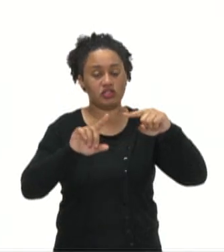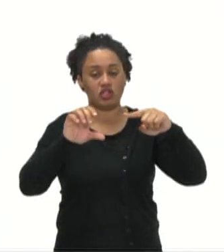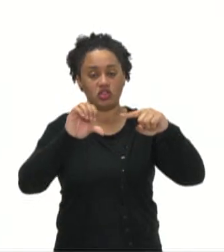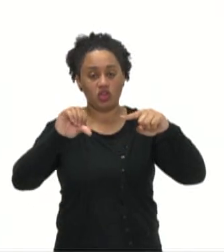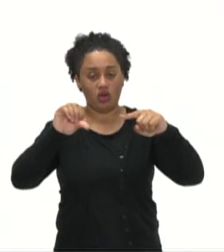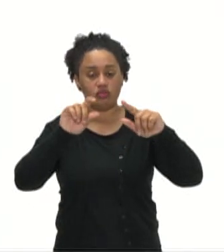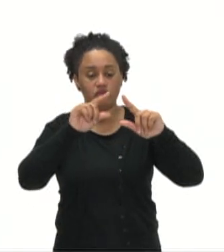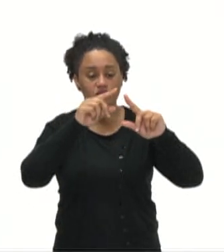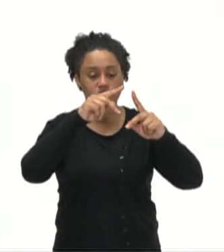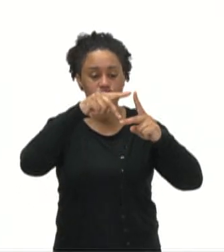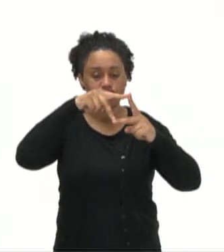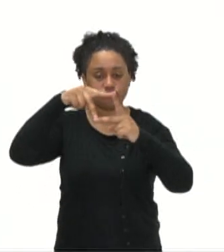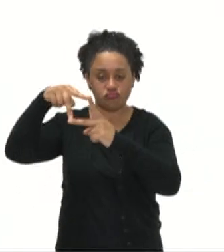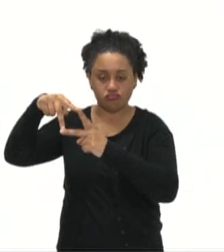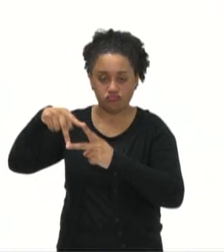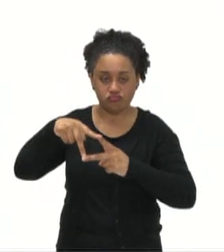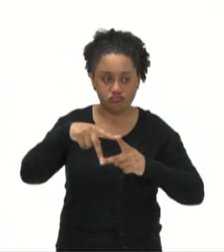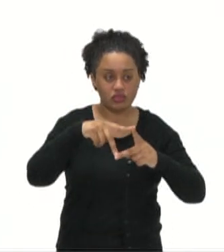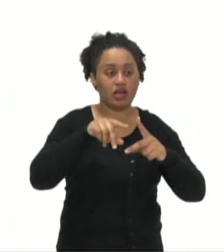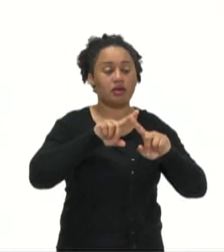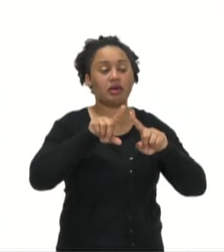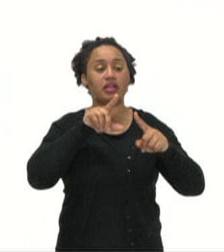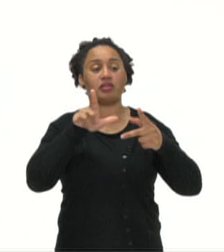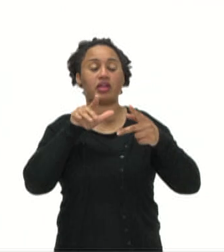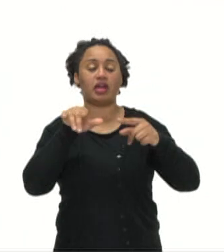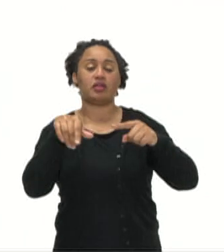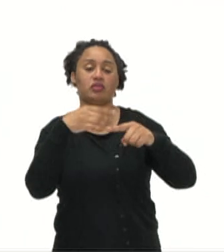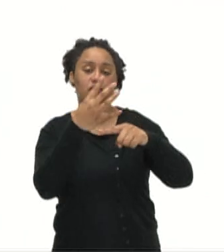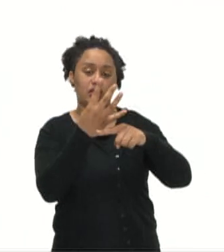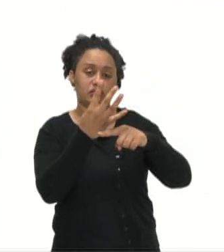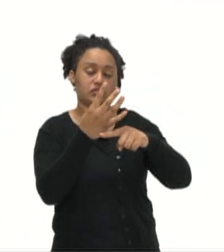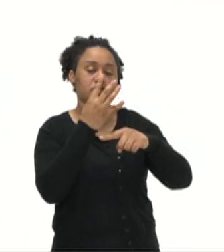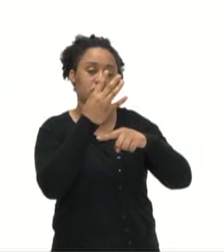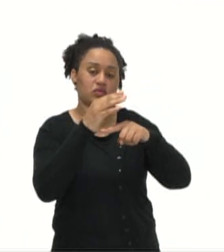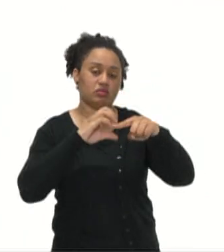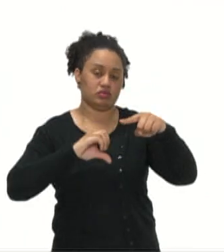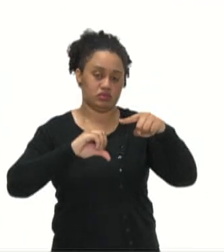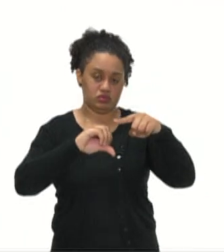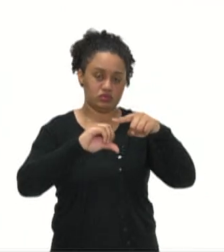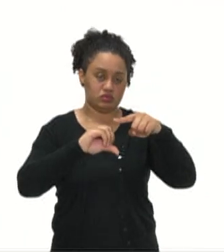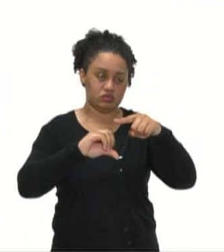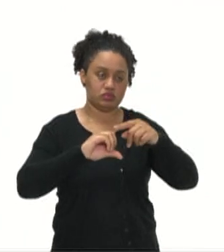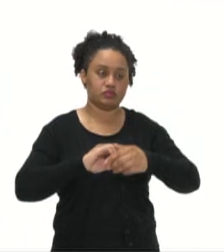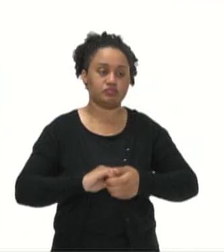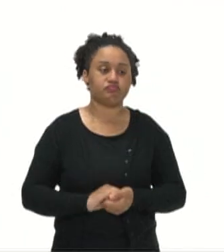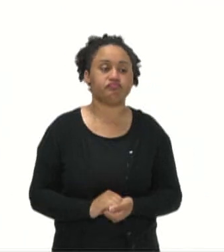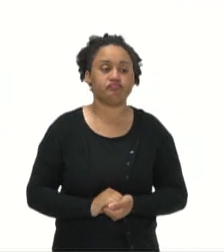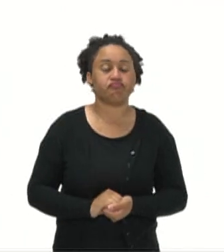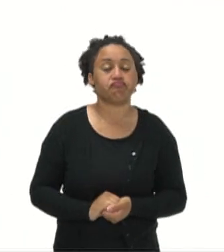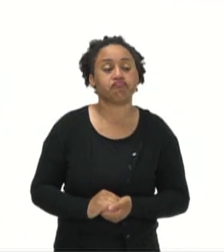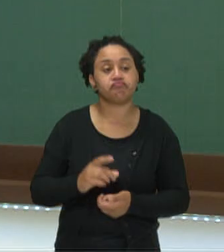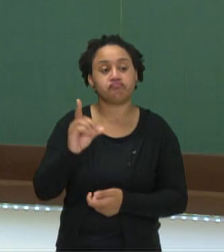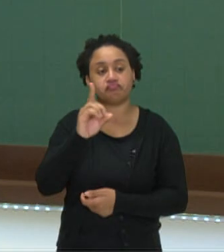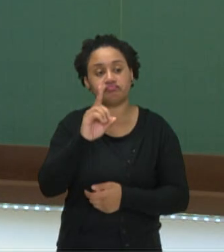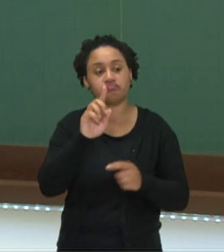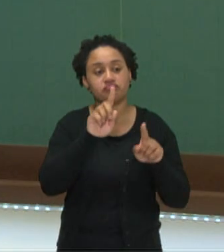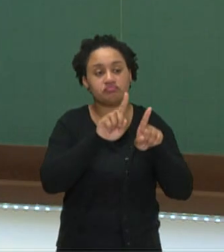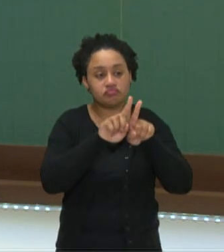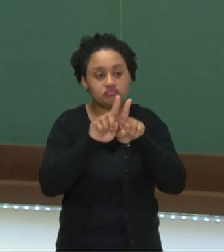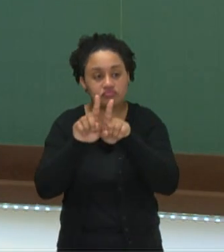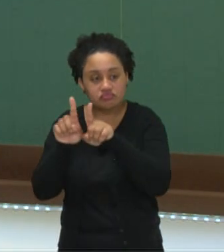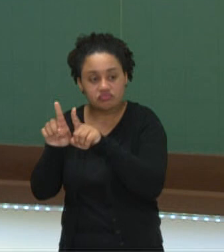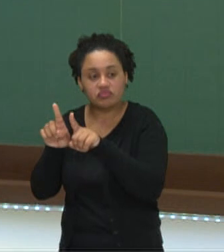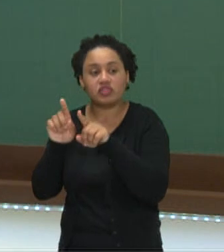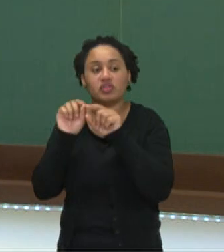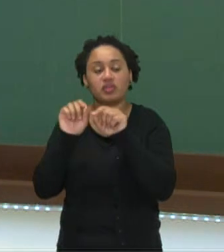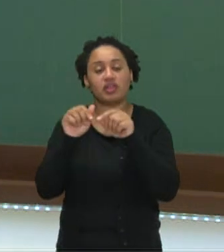9 quadradinhos, mas eu estou pegando apenas 4, então 4 é o numerador. Na letra D, a figura